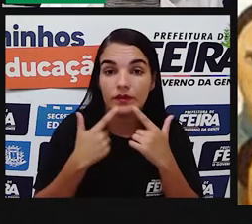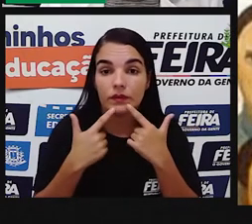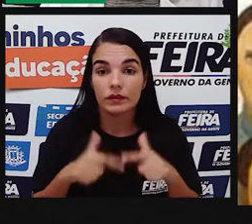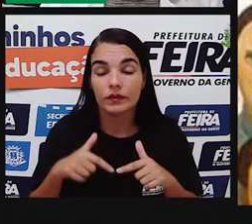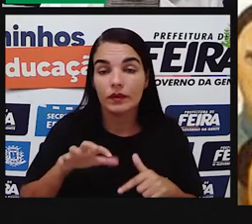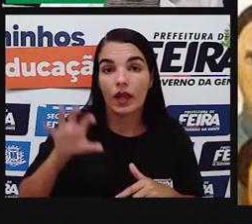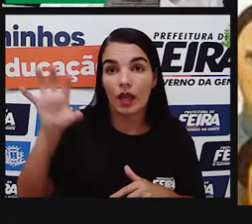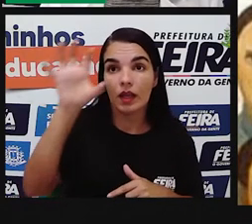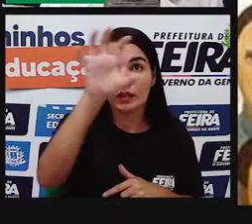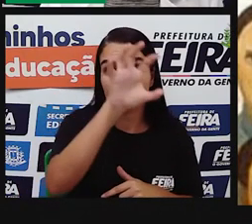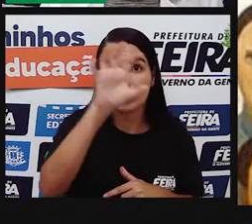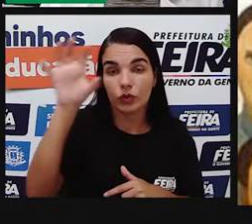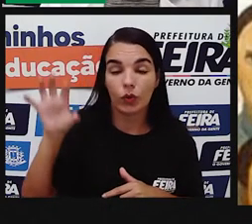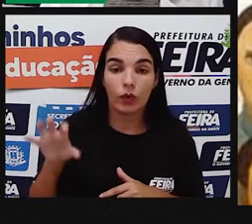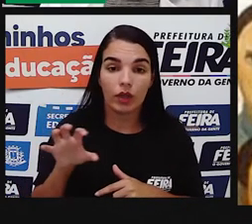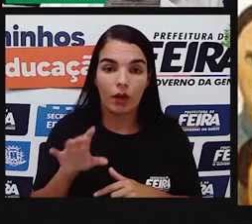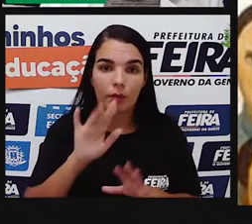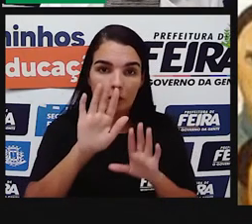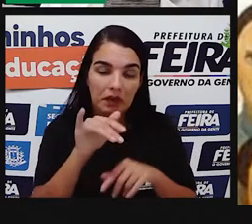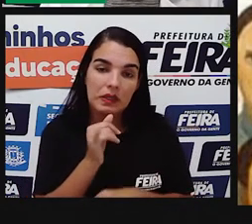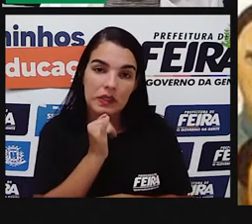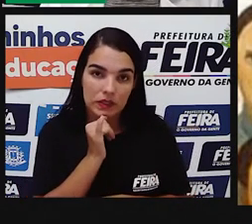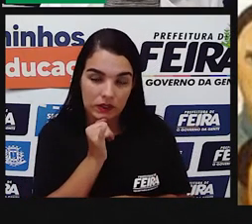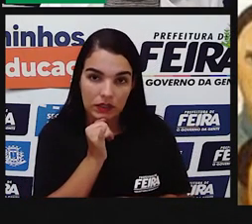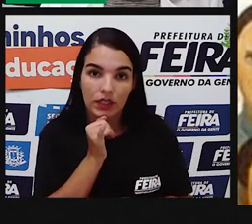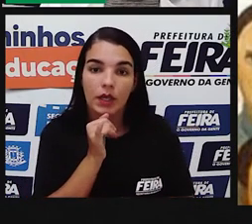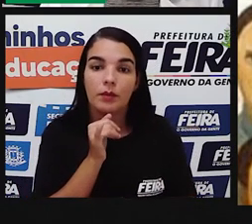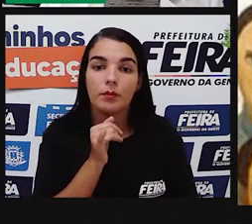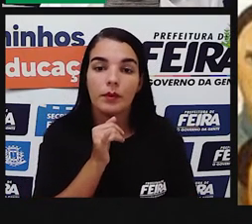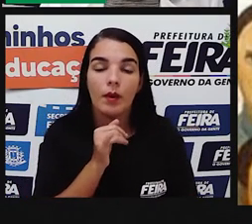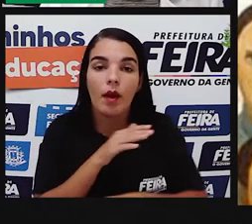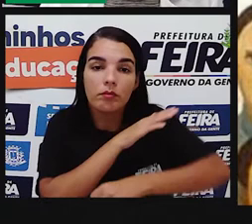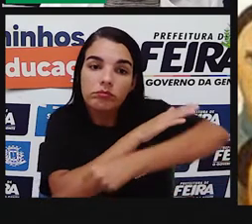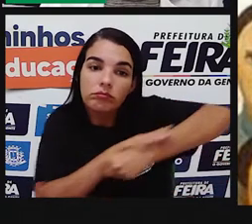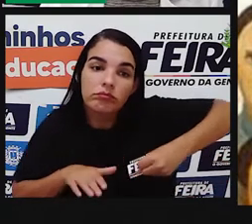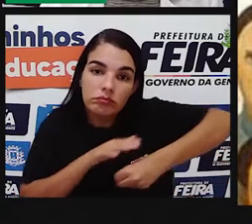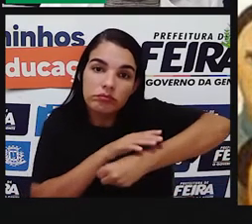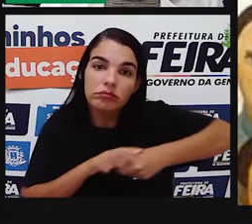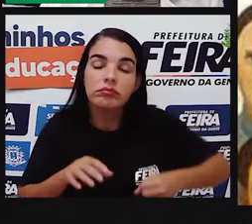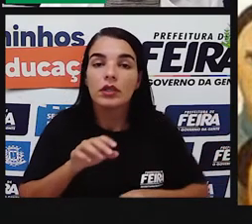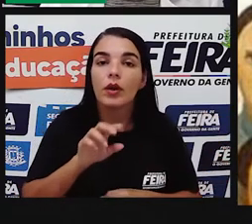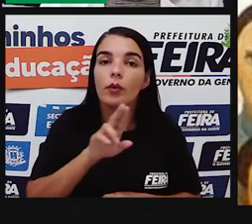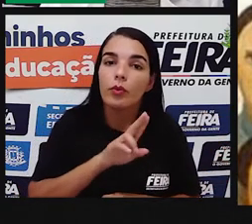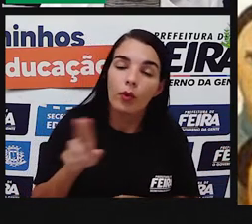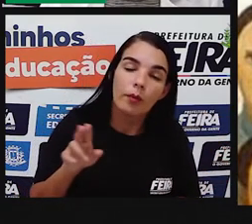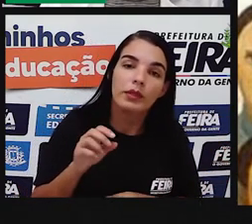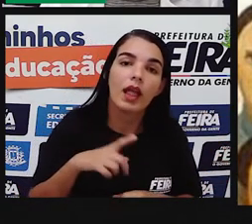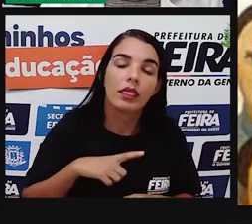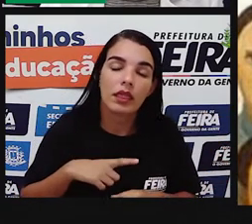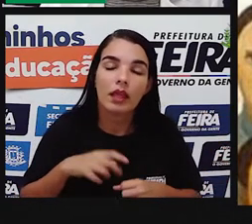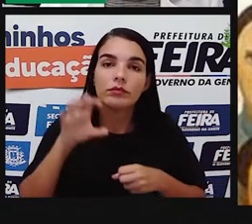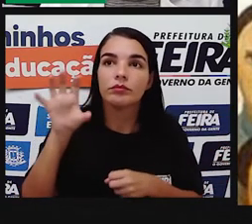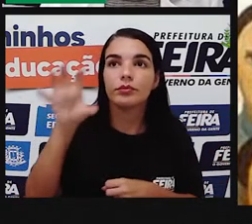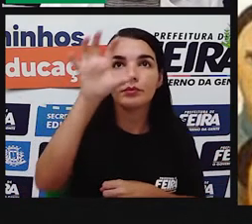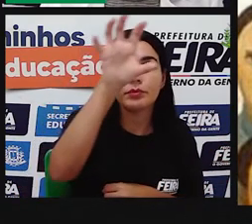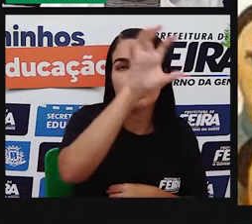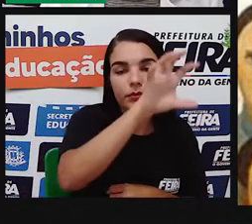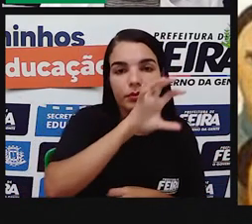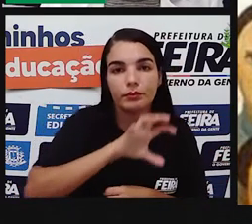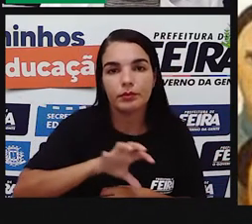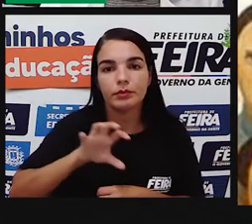você lembrar do exemplo da mandioca, você vai entender o que é variação